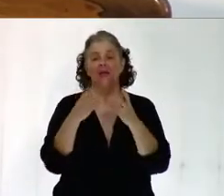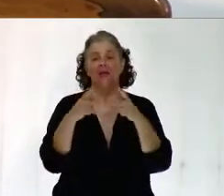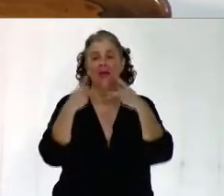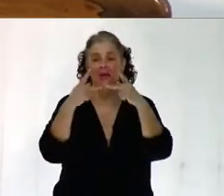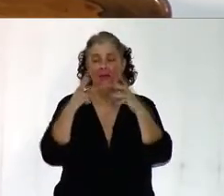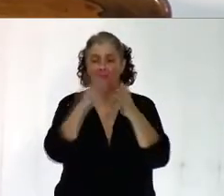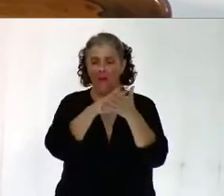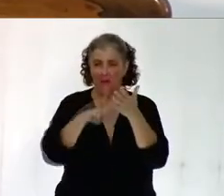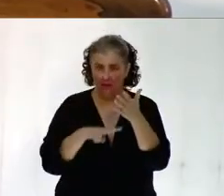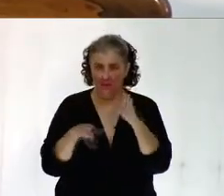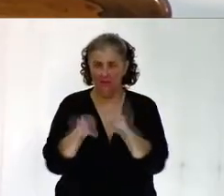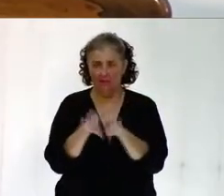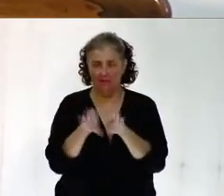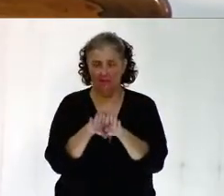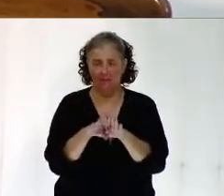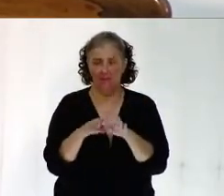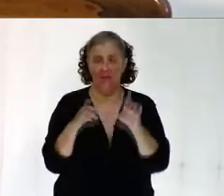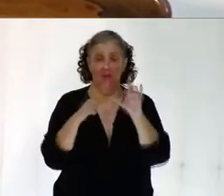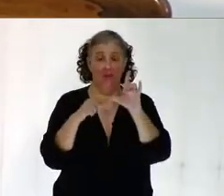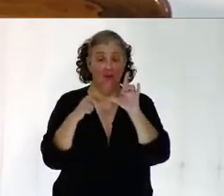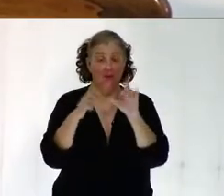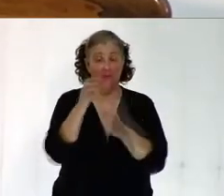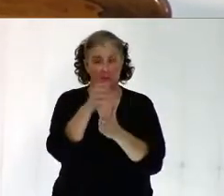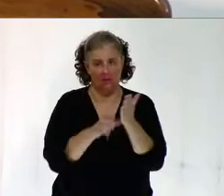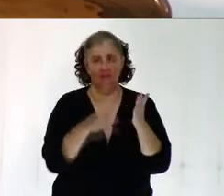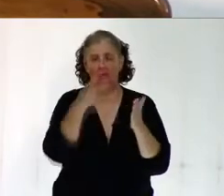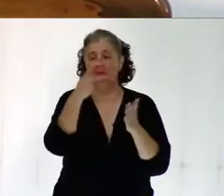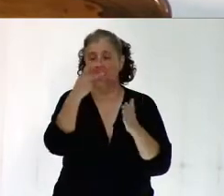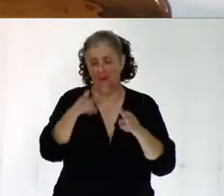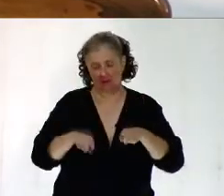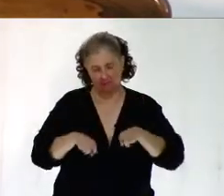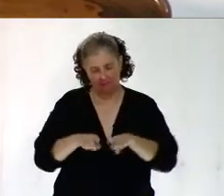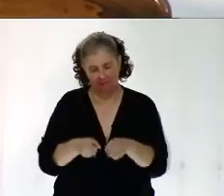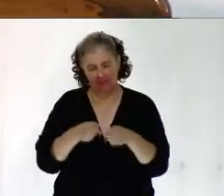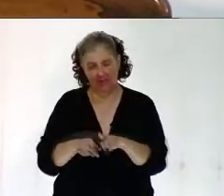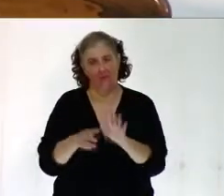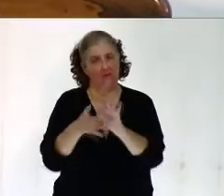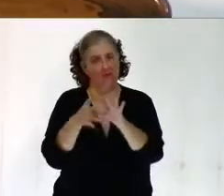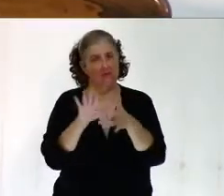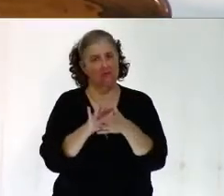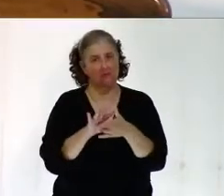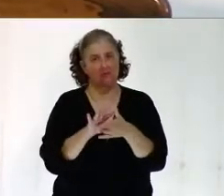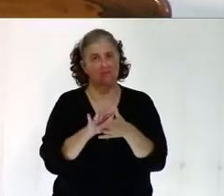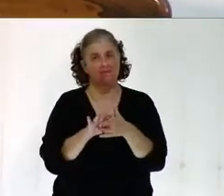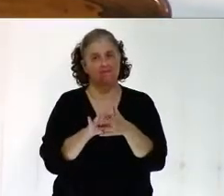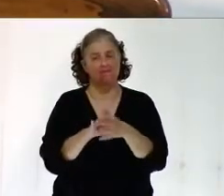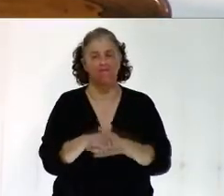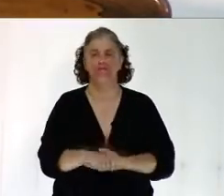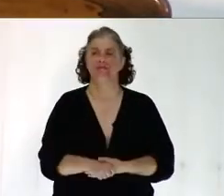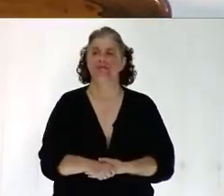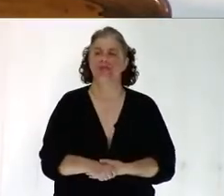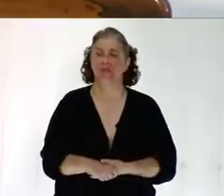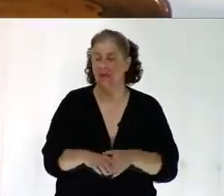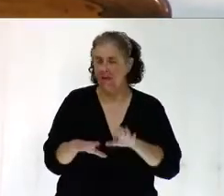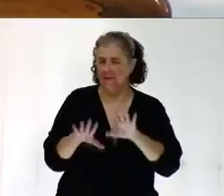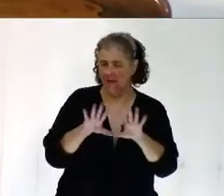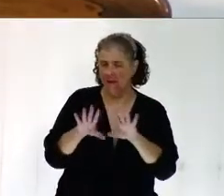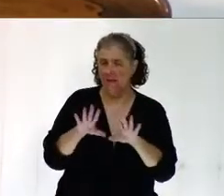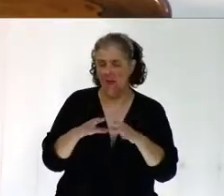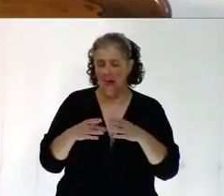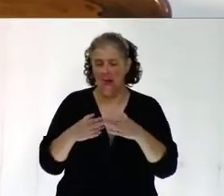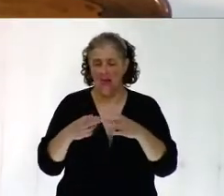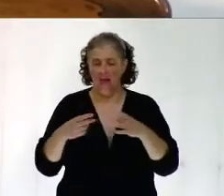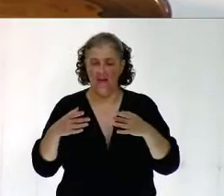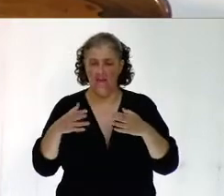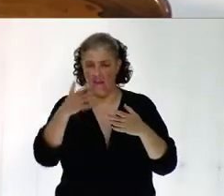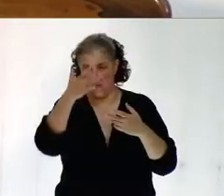lucas que fala também da tentação de jesus porque nós temos complementos aqui e eu quero